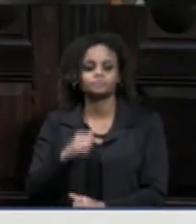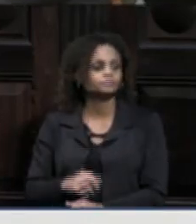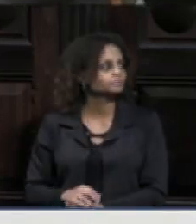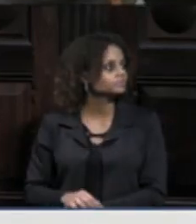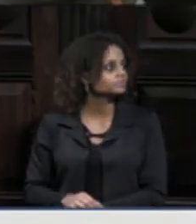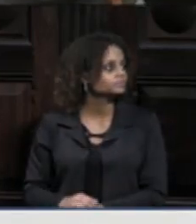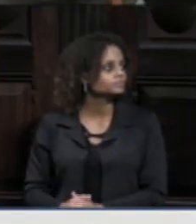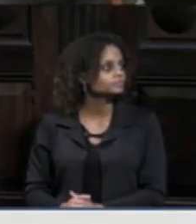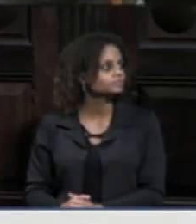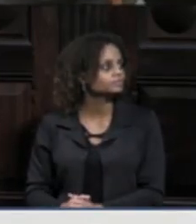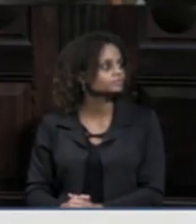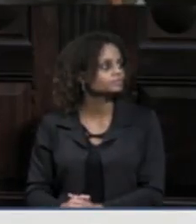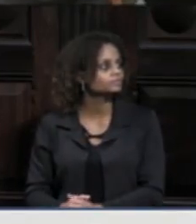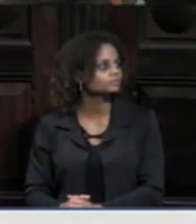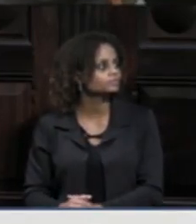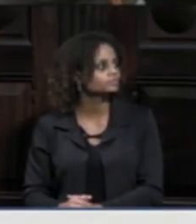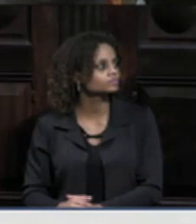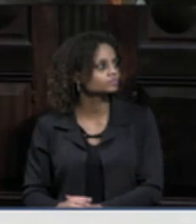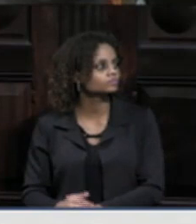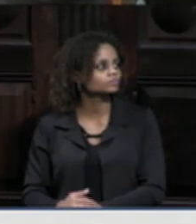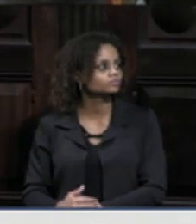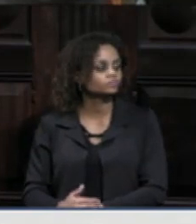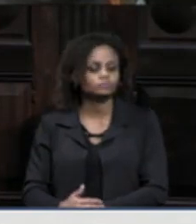Concluído por substitutivo.